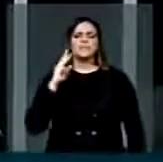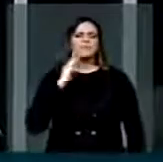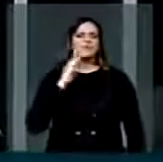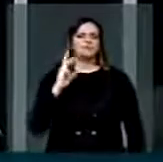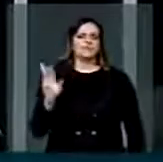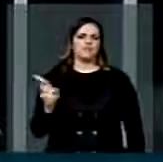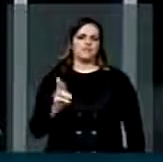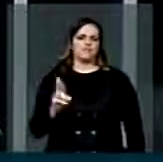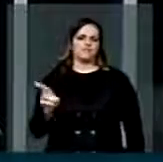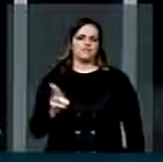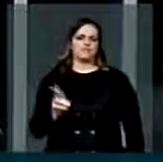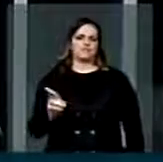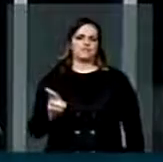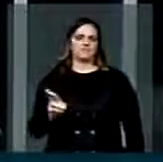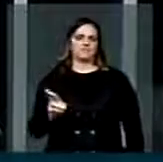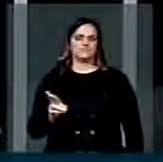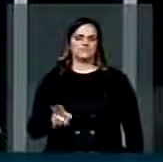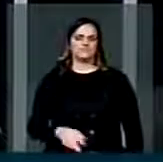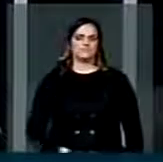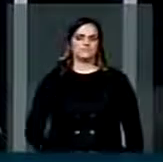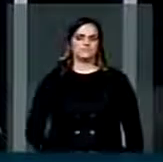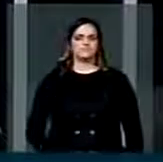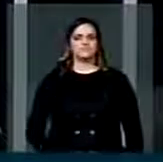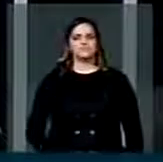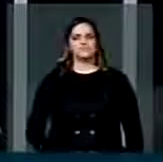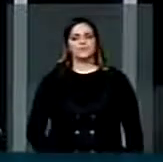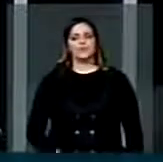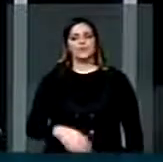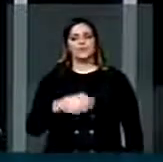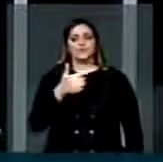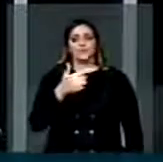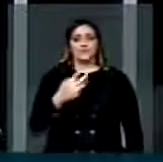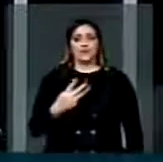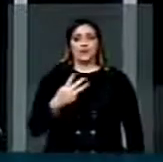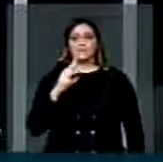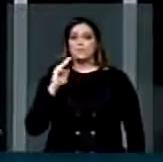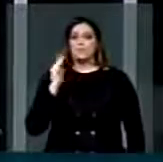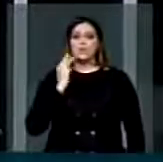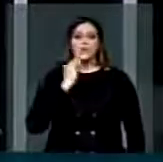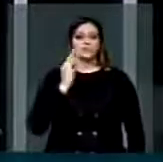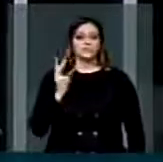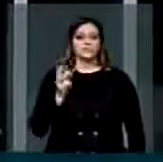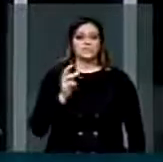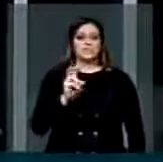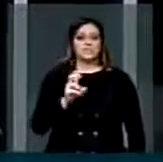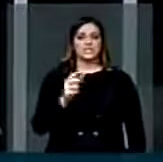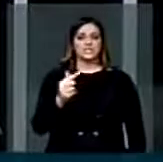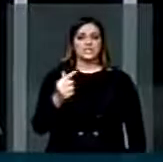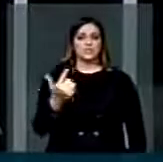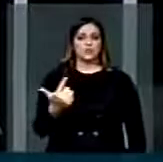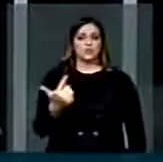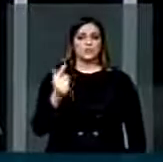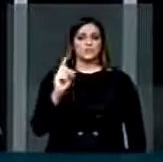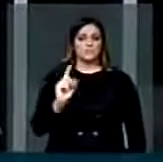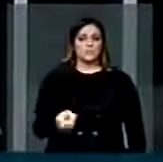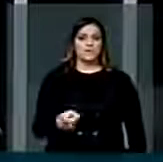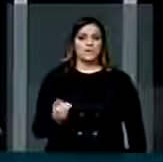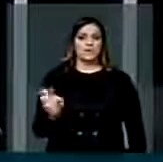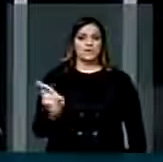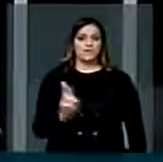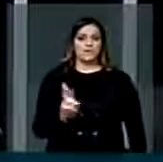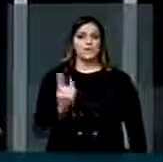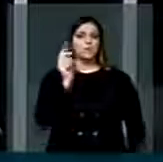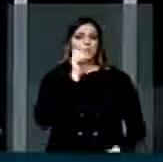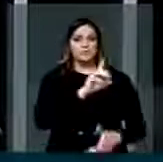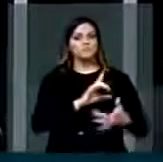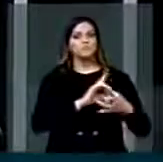Das emendas que nós conseguimos liberar, desses 23 milhões 572 mil, nós botamos